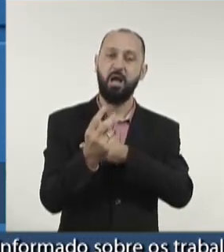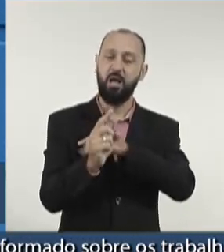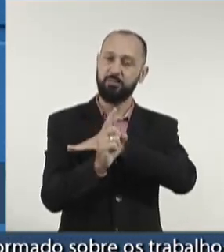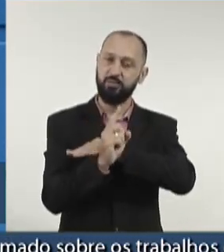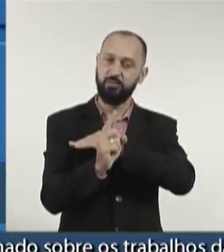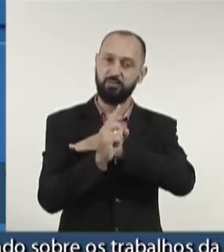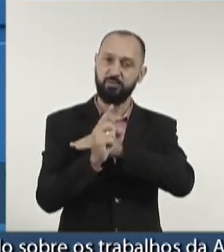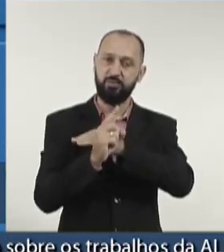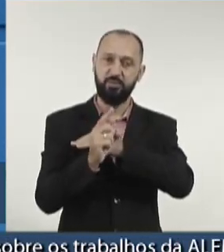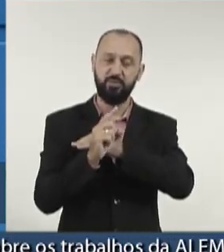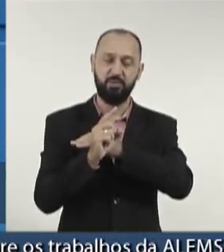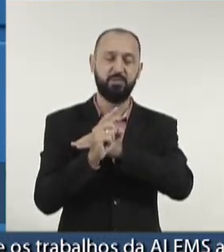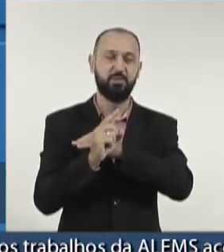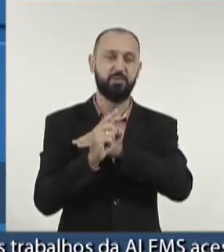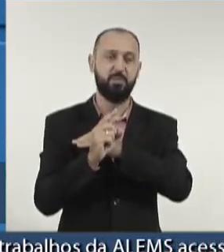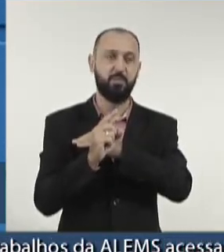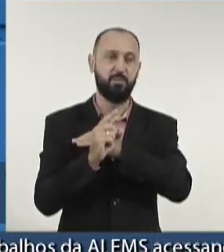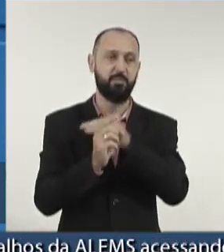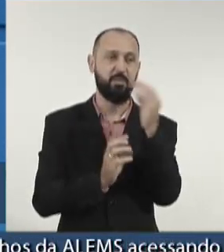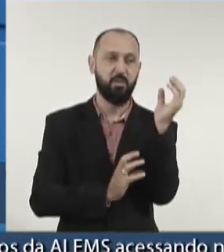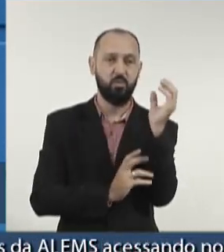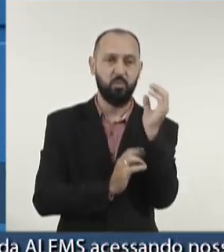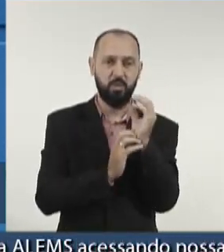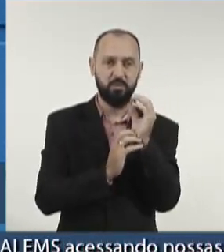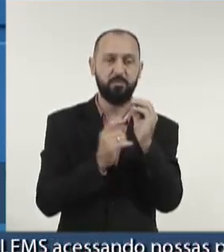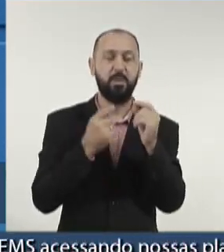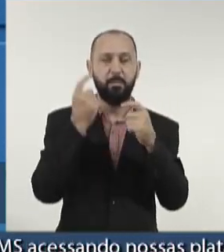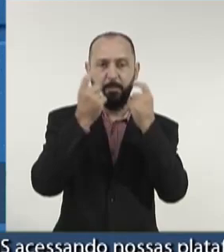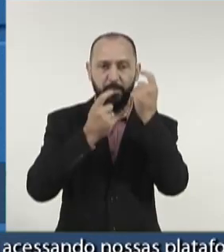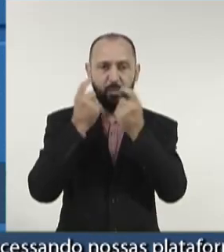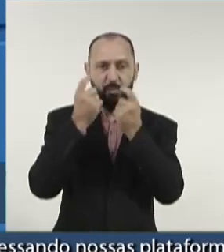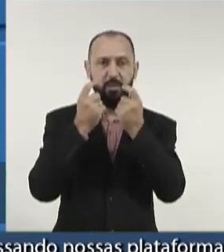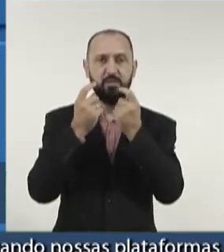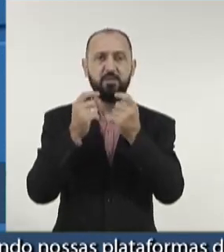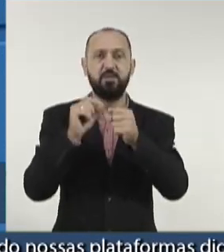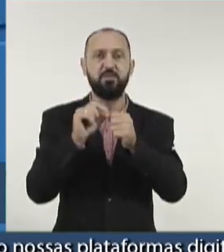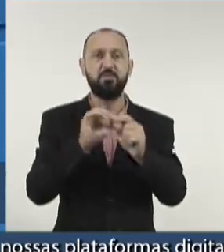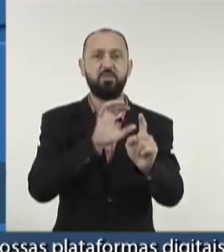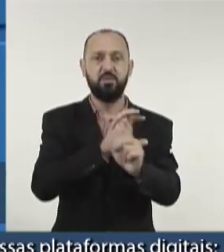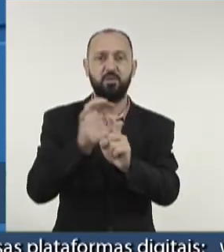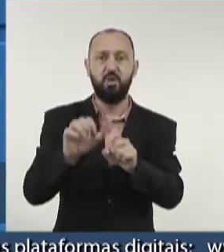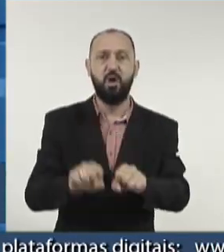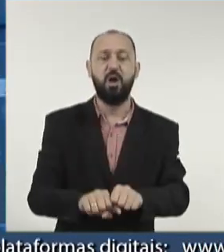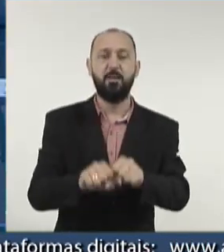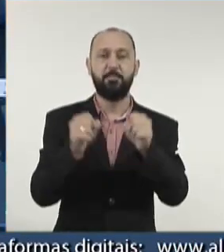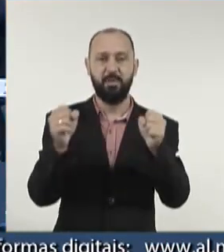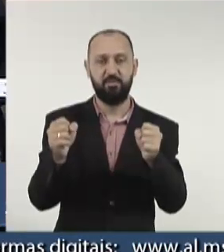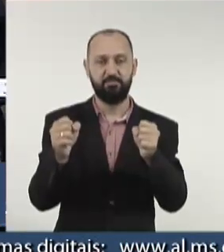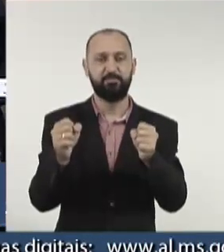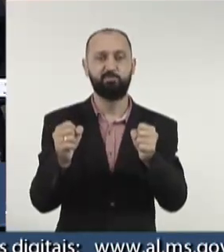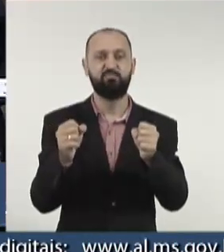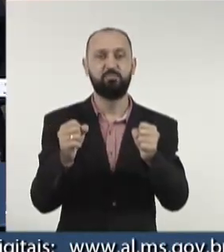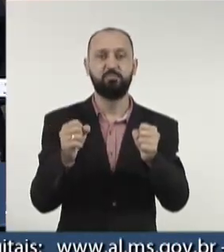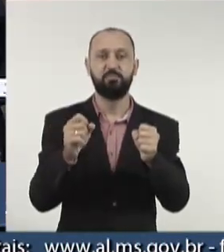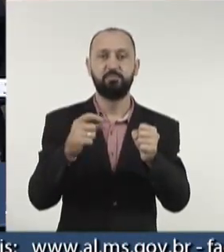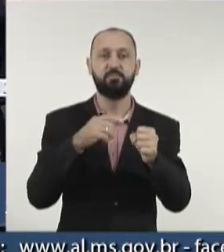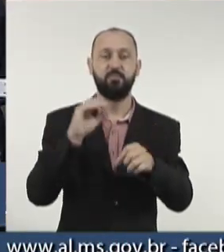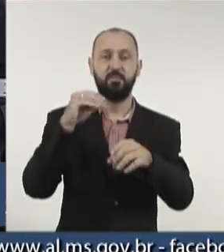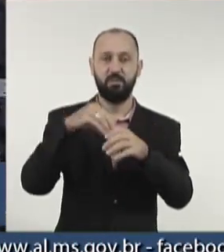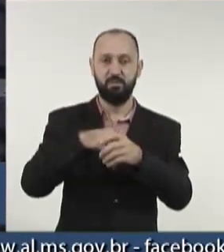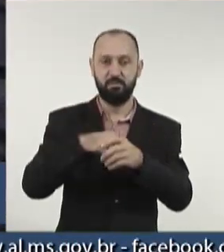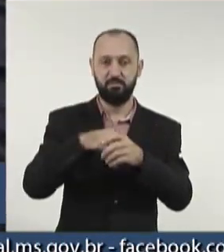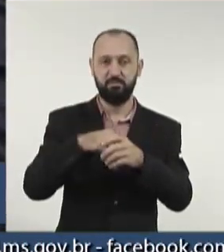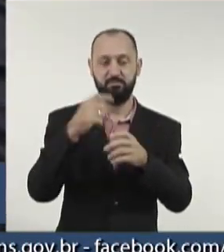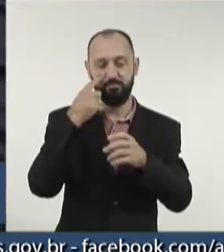caríssimo. Então, a minha preocupação, deputado, é só a gente não causar um estrago ainda maior no plano de saúde